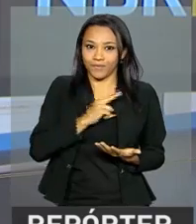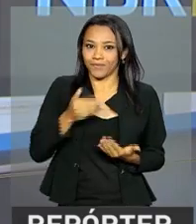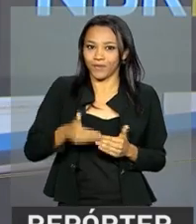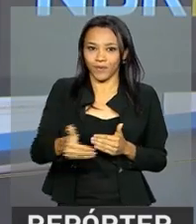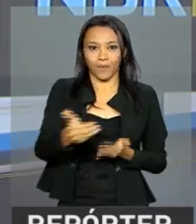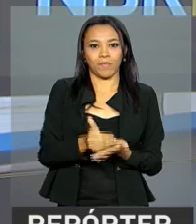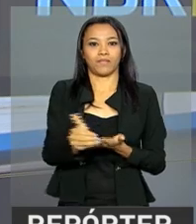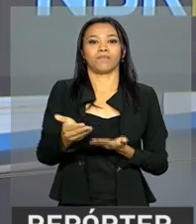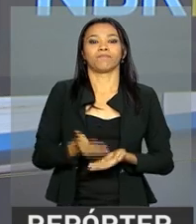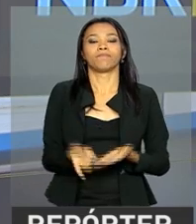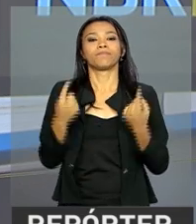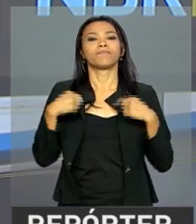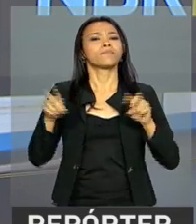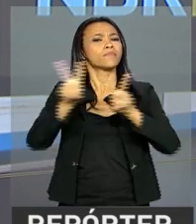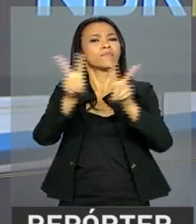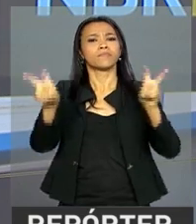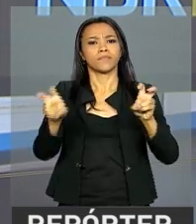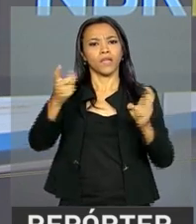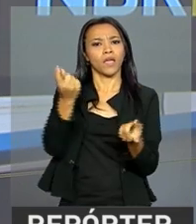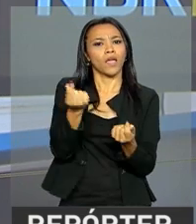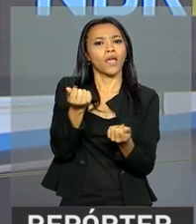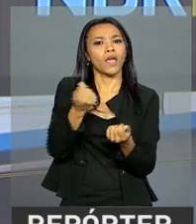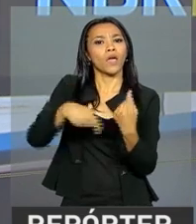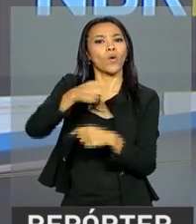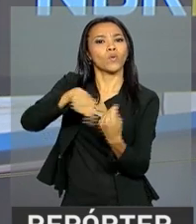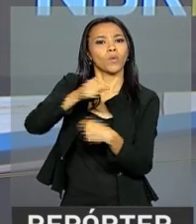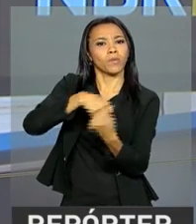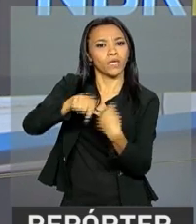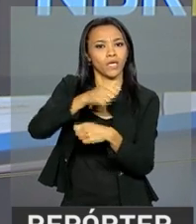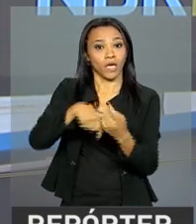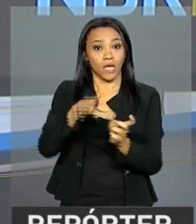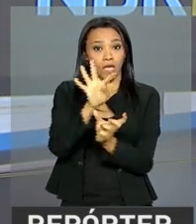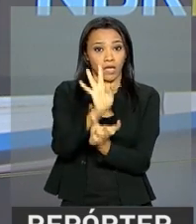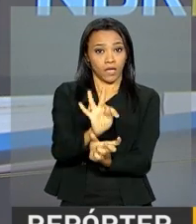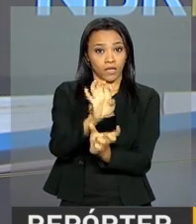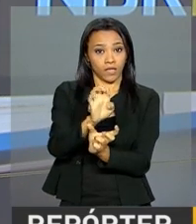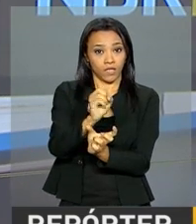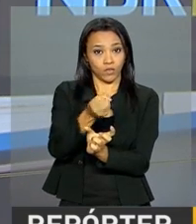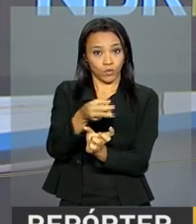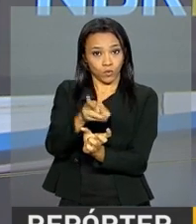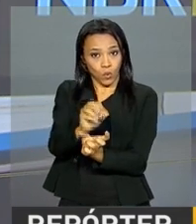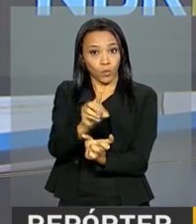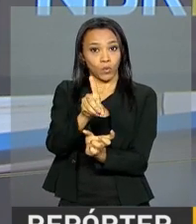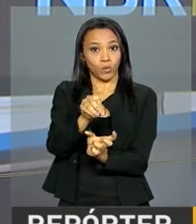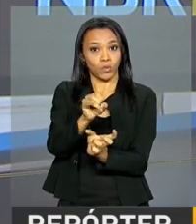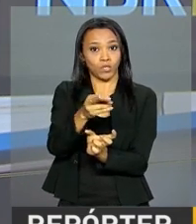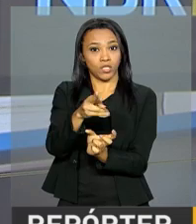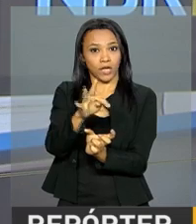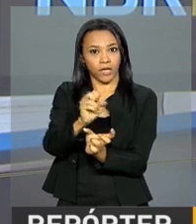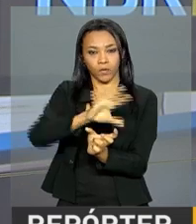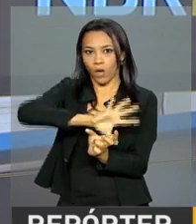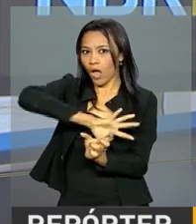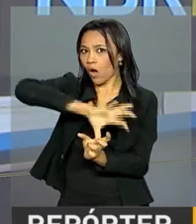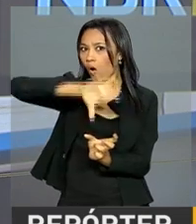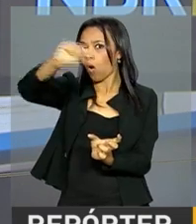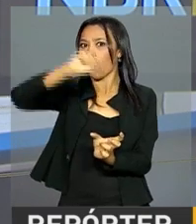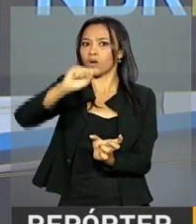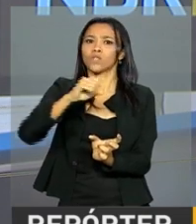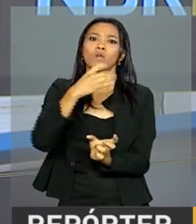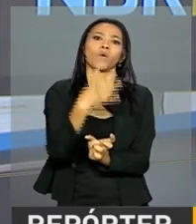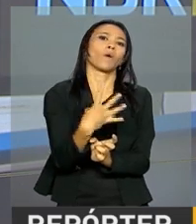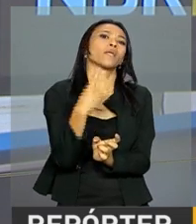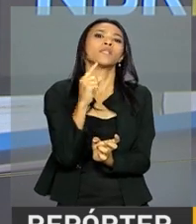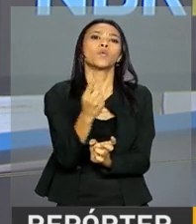logo falar de Economia agora os investimentos no tesouro direto foram recorde em dezembro e ultrapassam 41